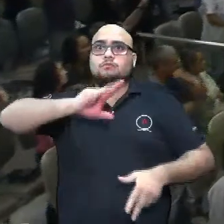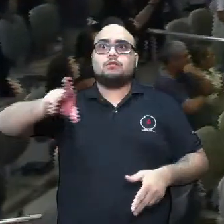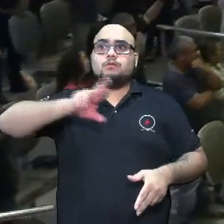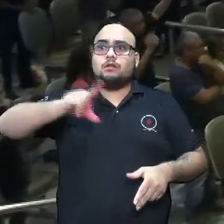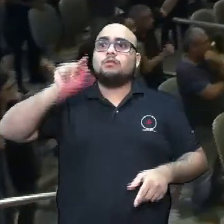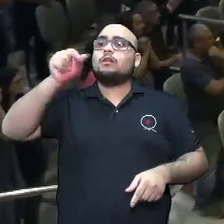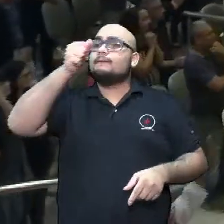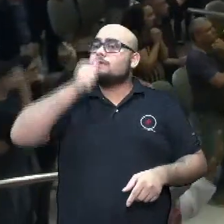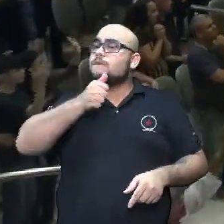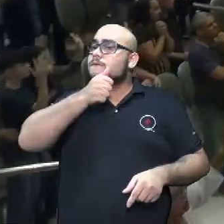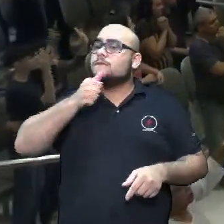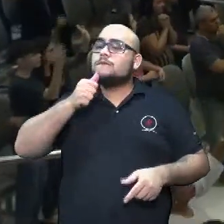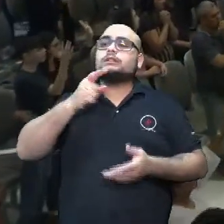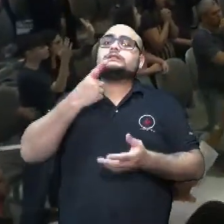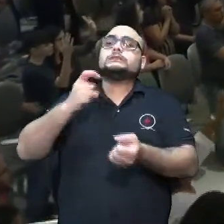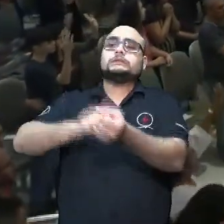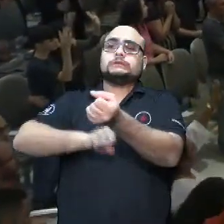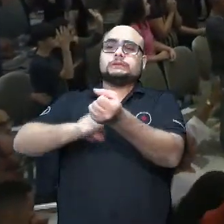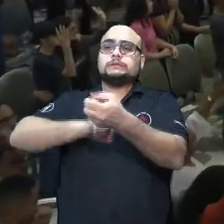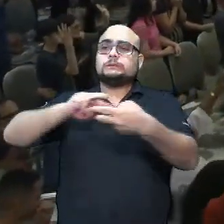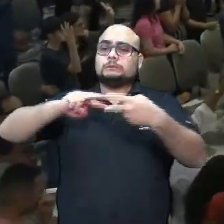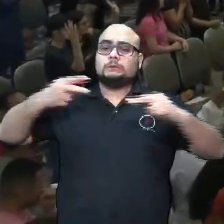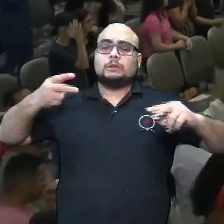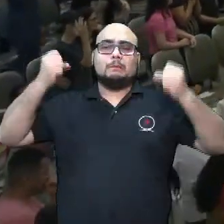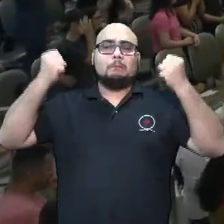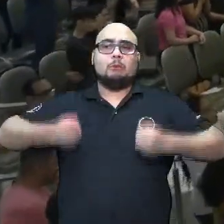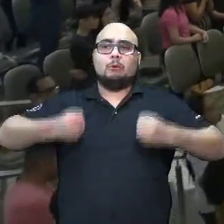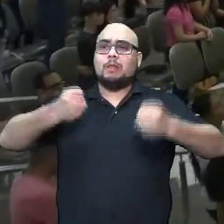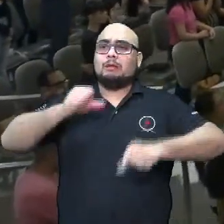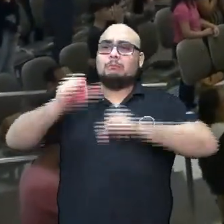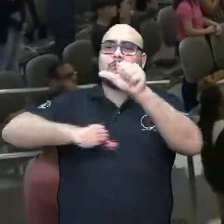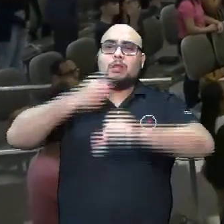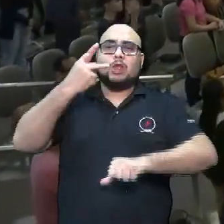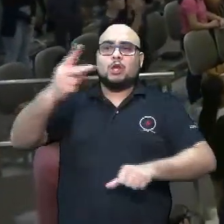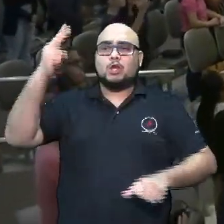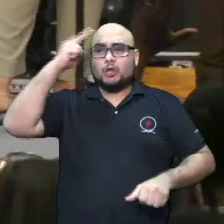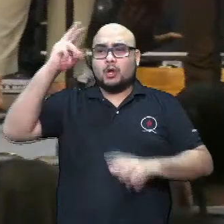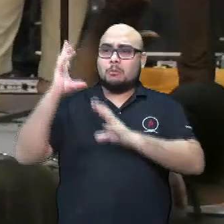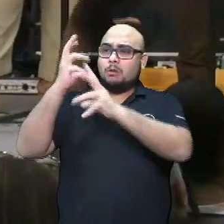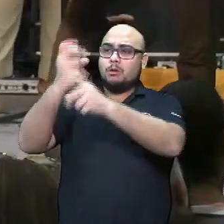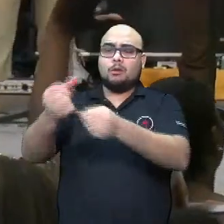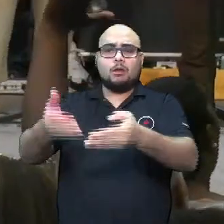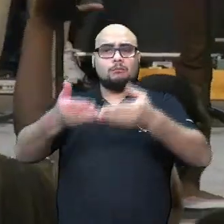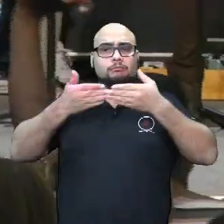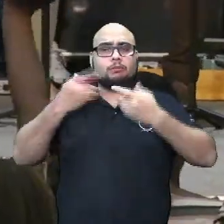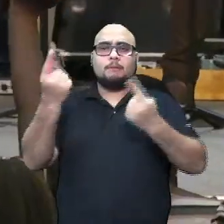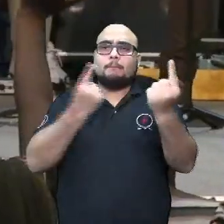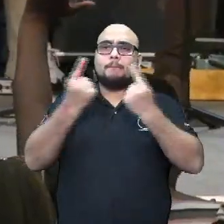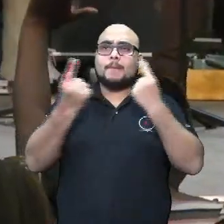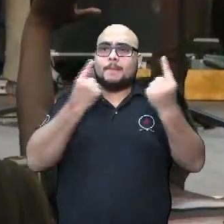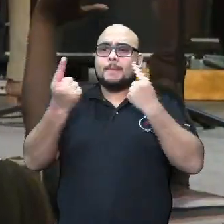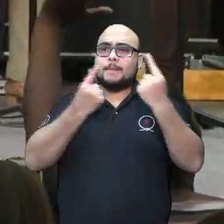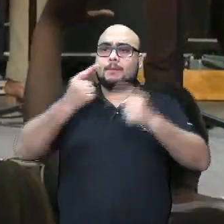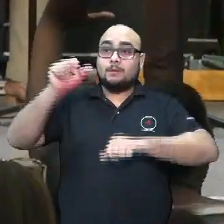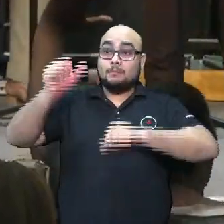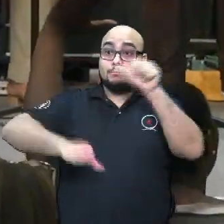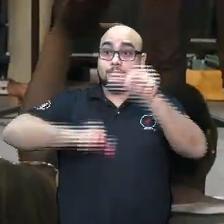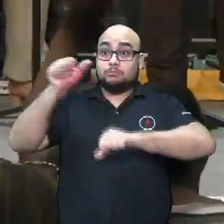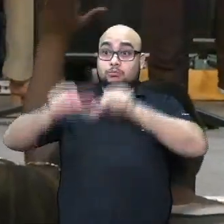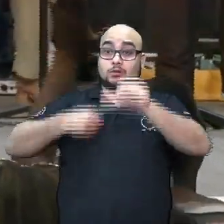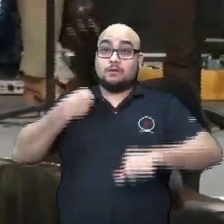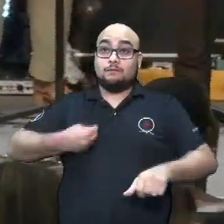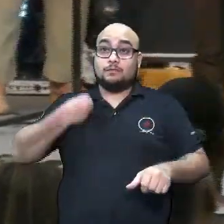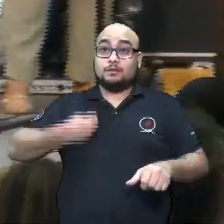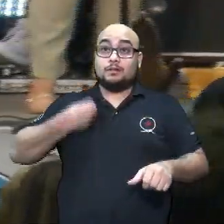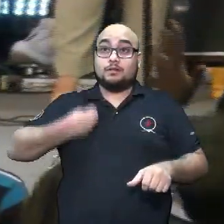mais poderoso, eu vou mudar a tua história. Então peça licença, saia do seu lugar e mude de vida